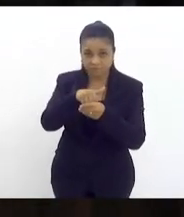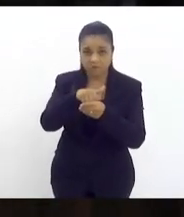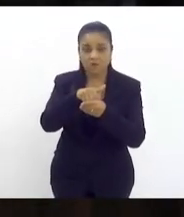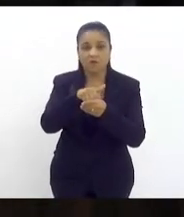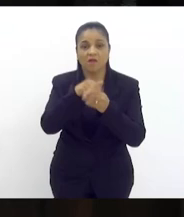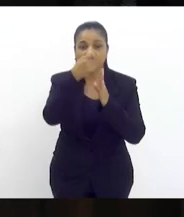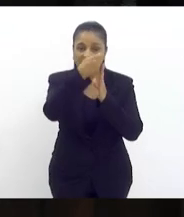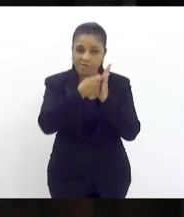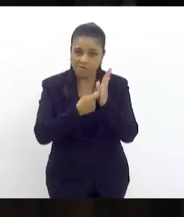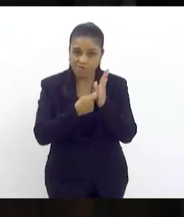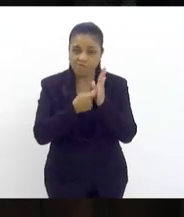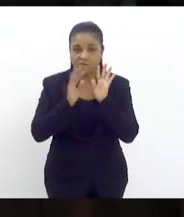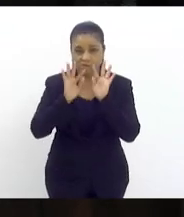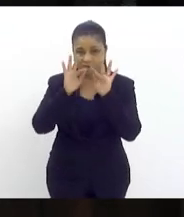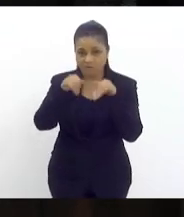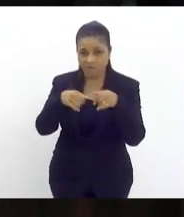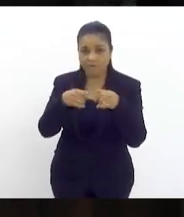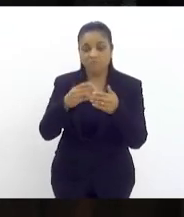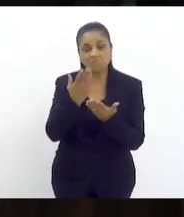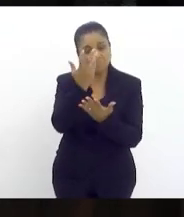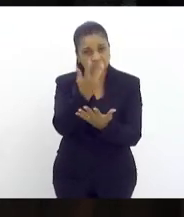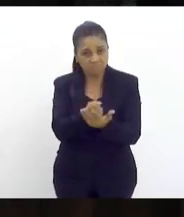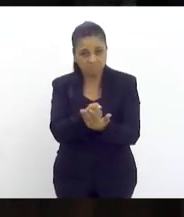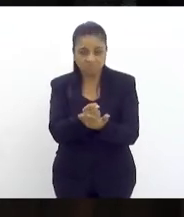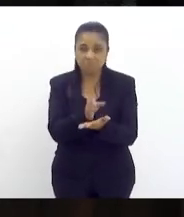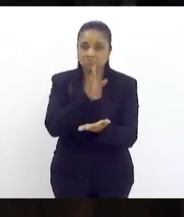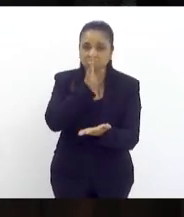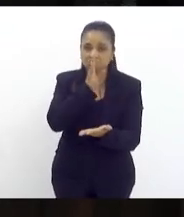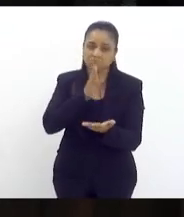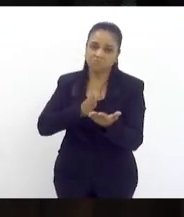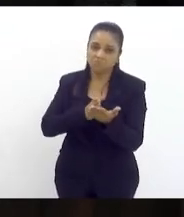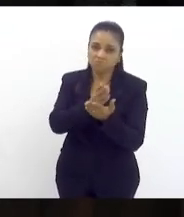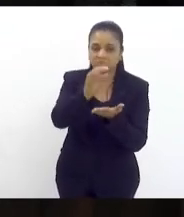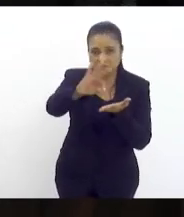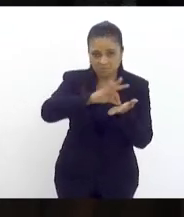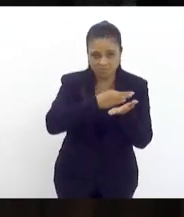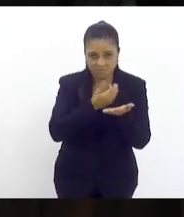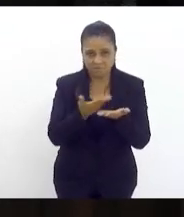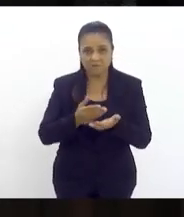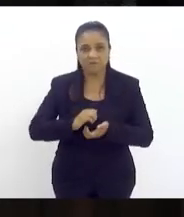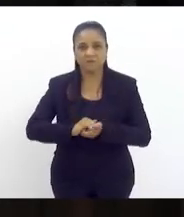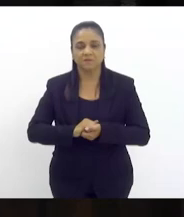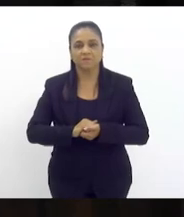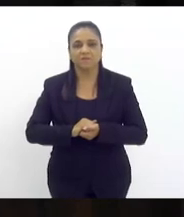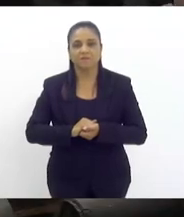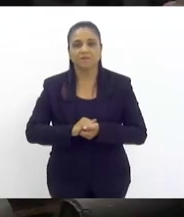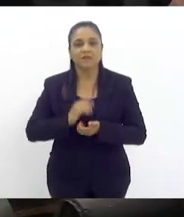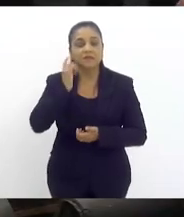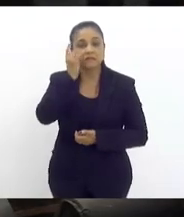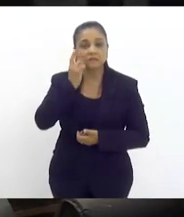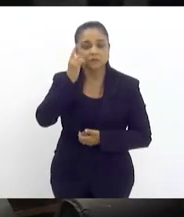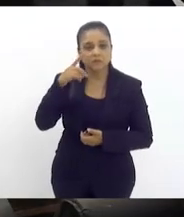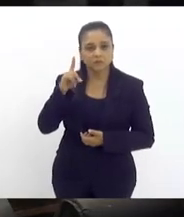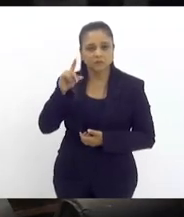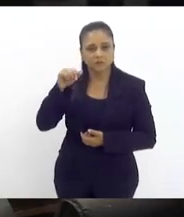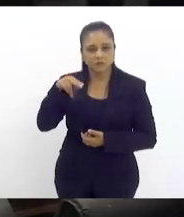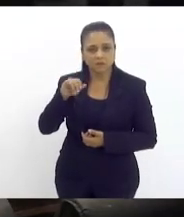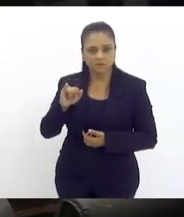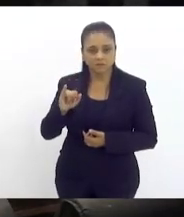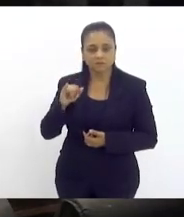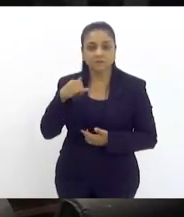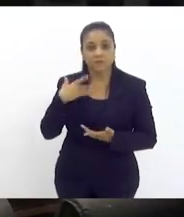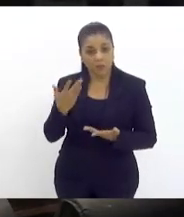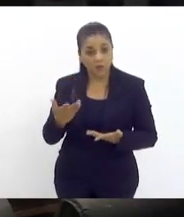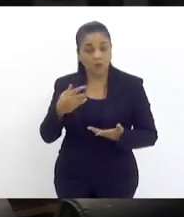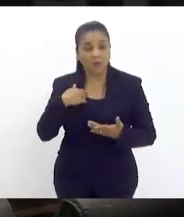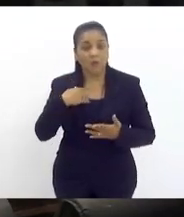forma final de redação. Senhores que aprovam, permaneçam como estão. Aprovado, vai autógrafo. Deputado Zani. Não, só para anunciar, achei até